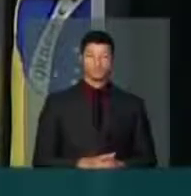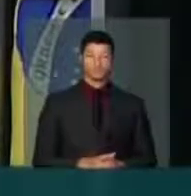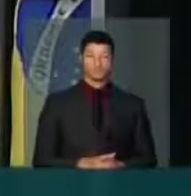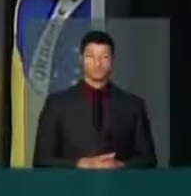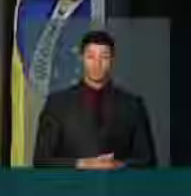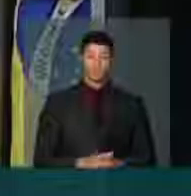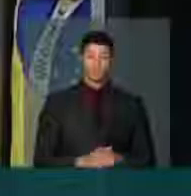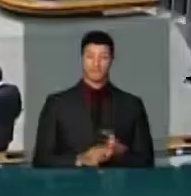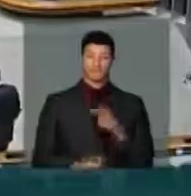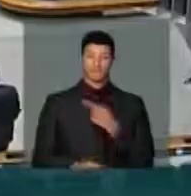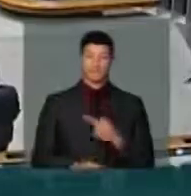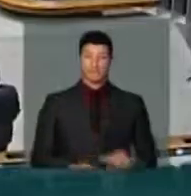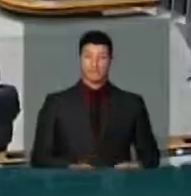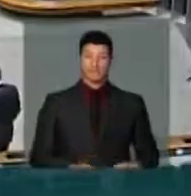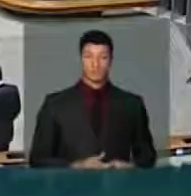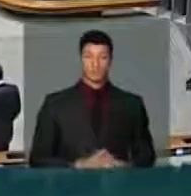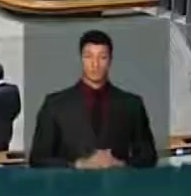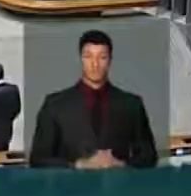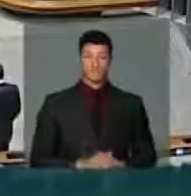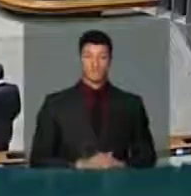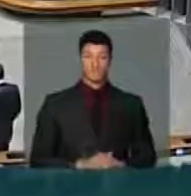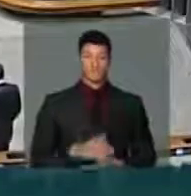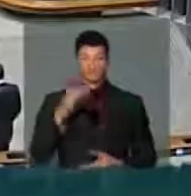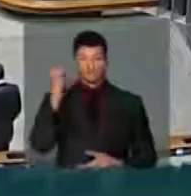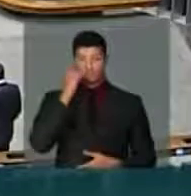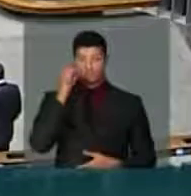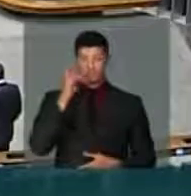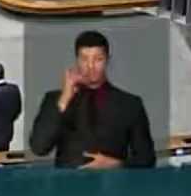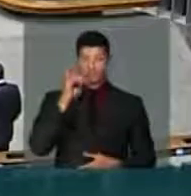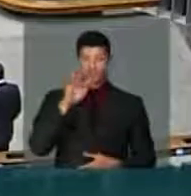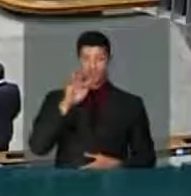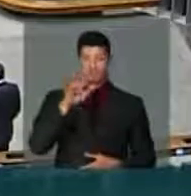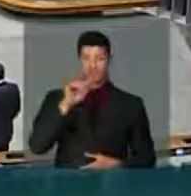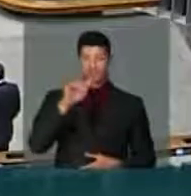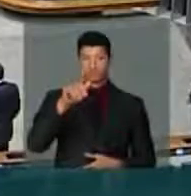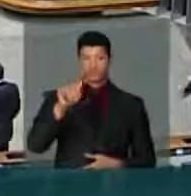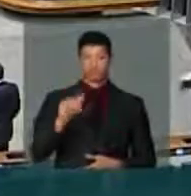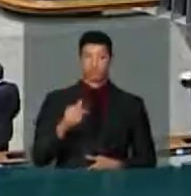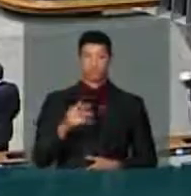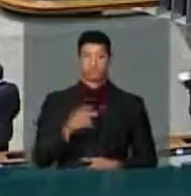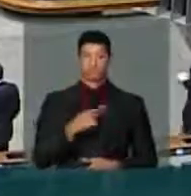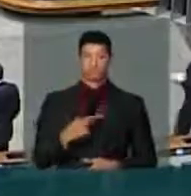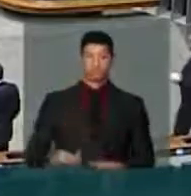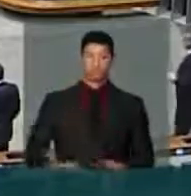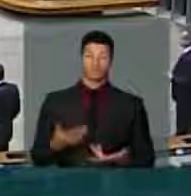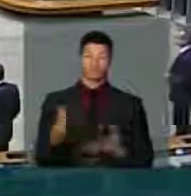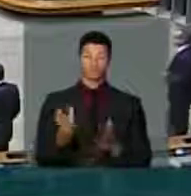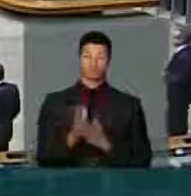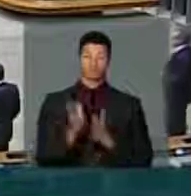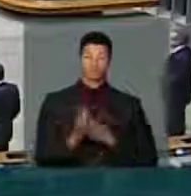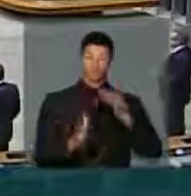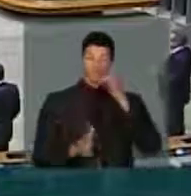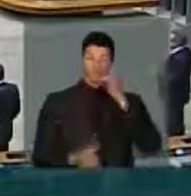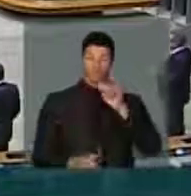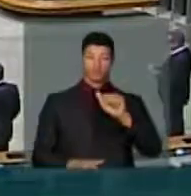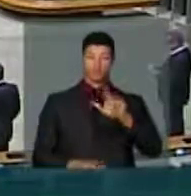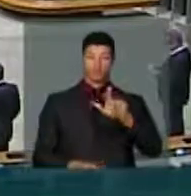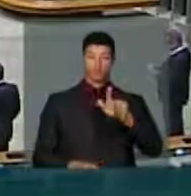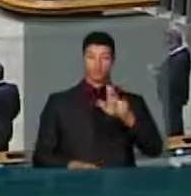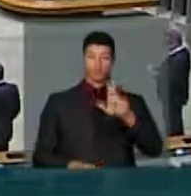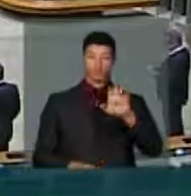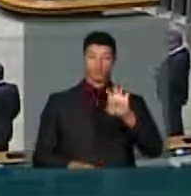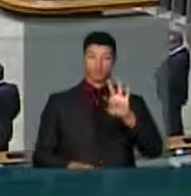Senhor presidente. Em seguida, para finalizar, o deputado Fraga. Eu queria parabenizar também o deputado Augusto